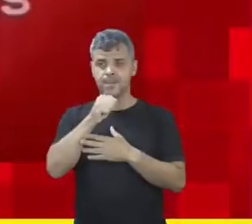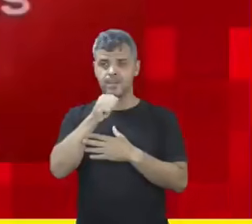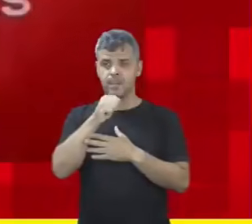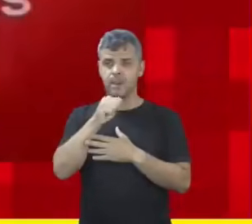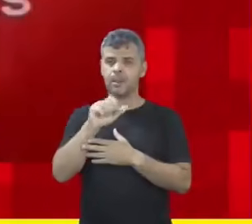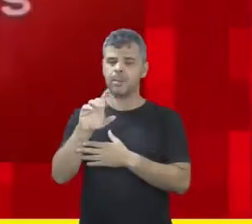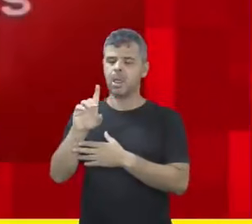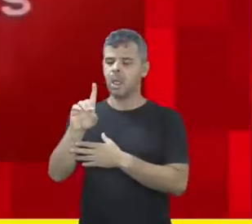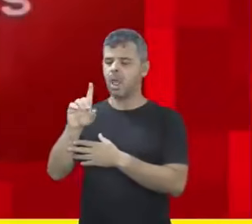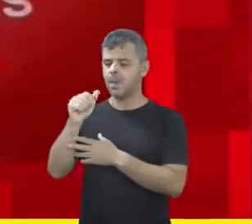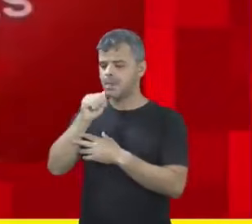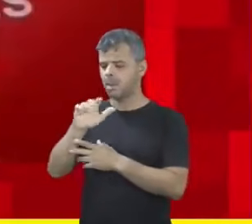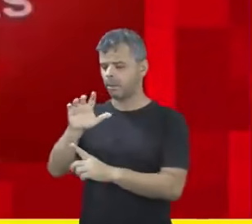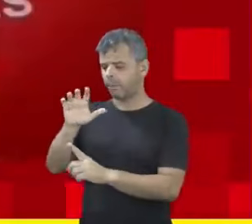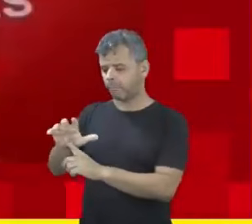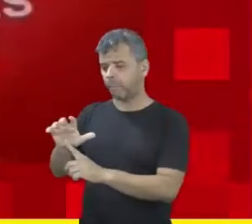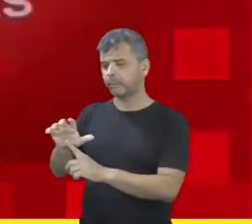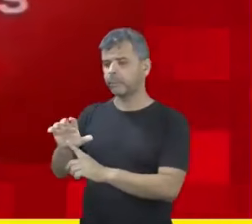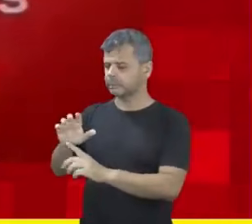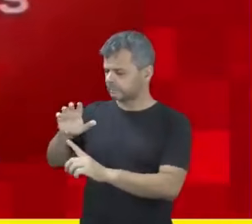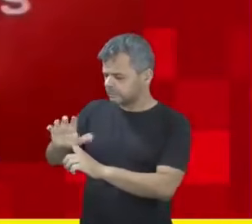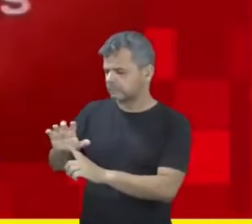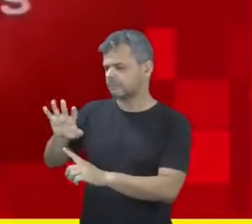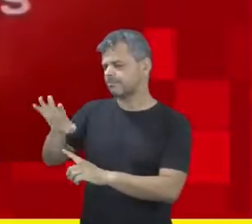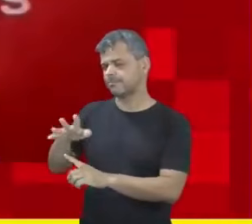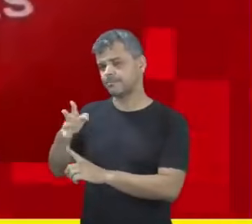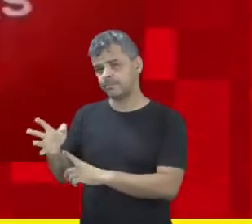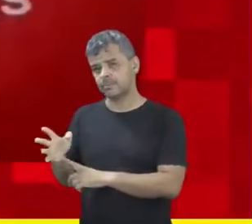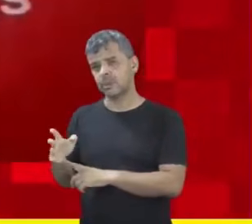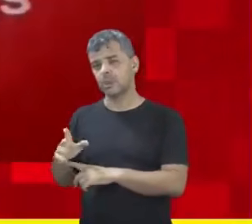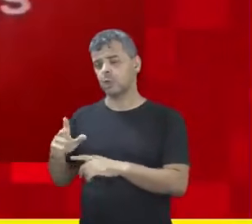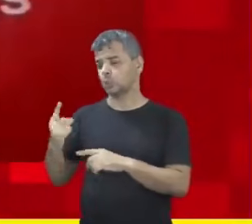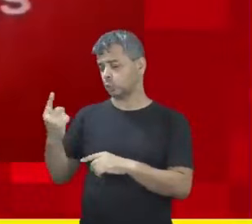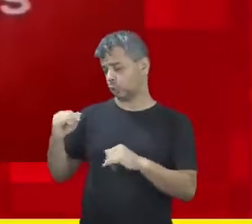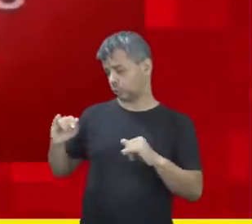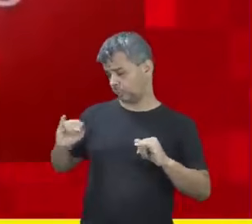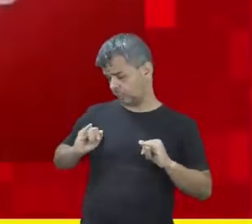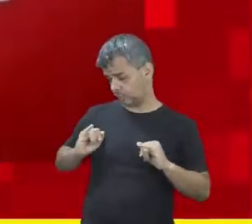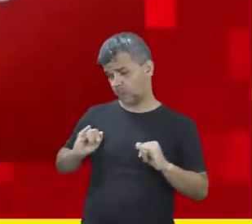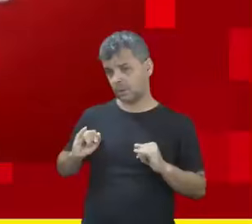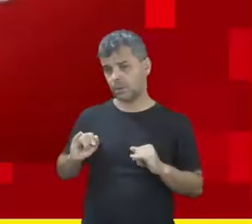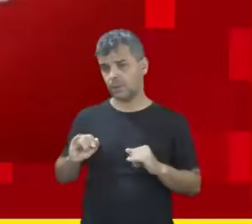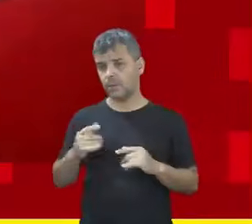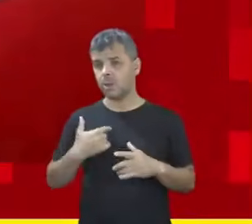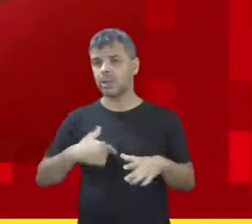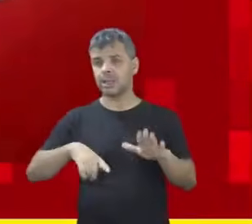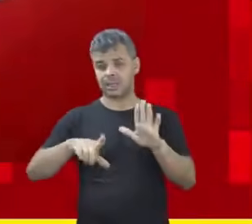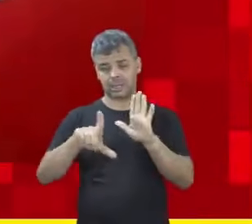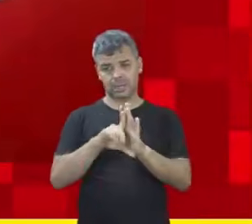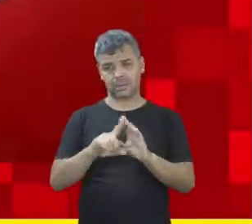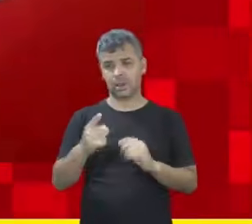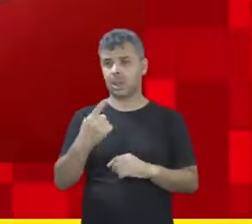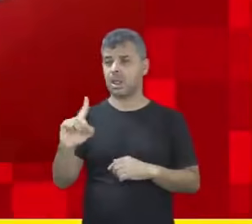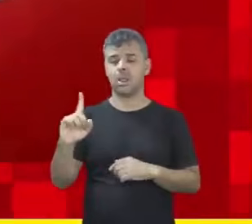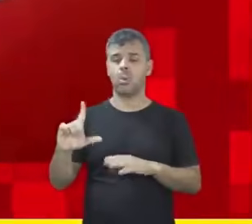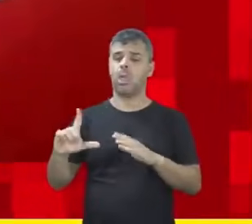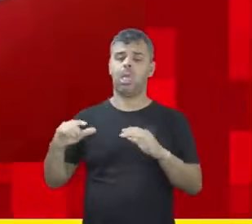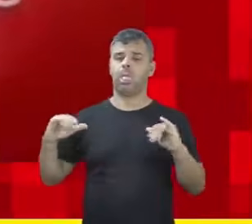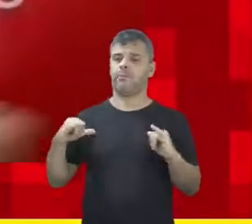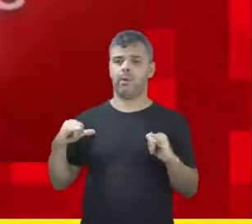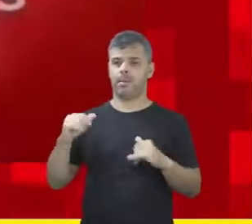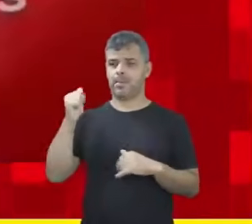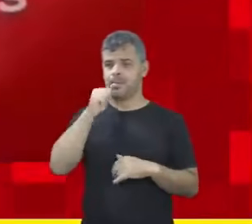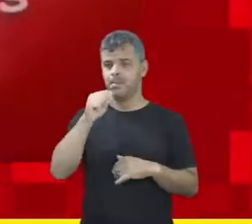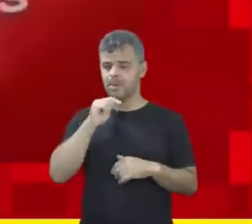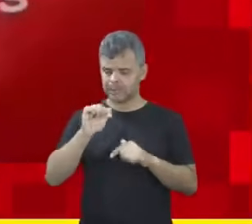mais impactadas pela escala 6x1, que nesse um dia de folga que hoje está na legislação, não é folga para as mulheres, né? As